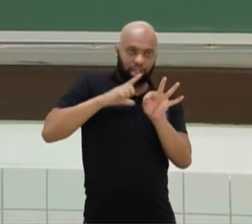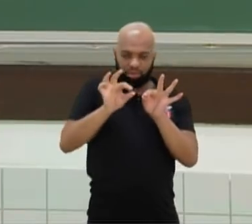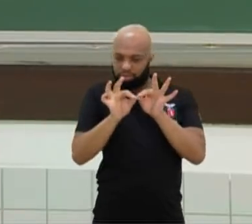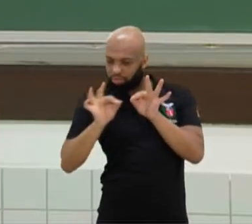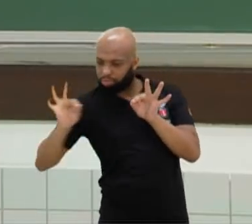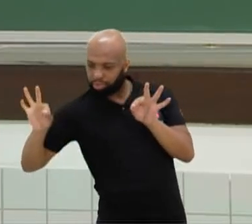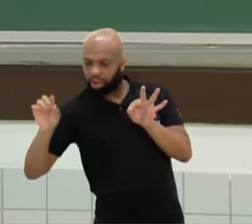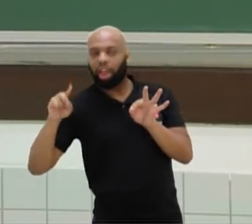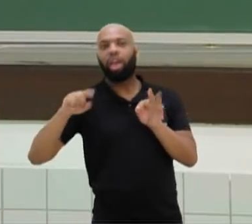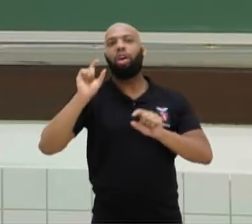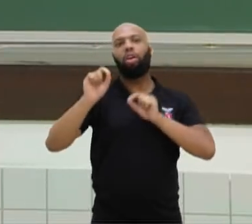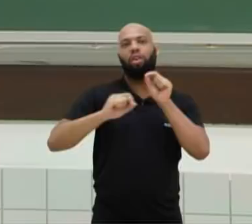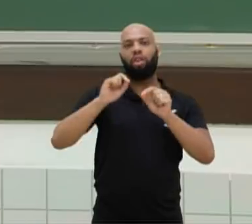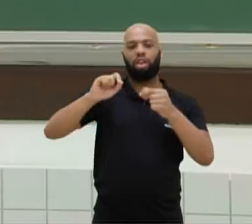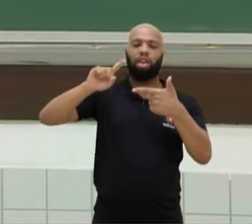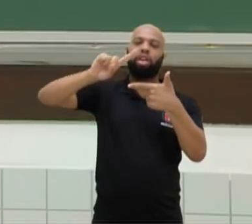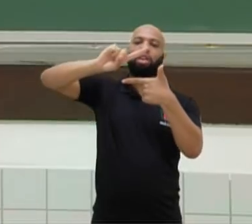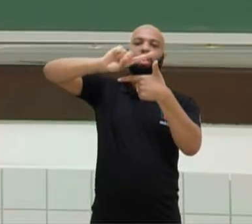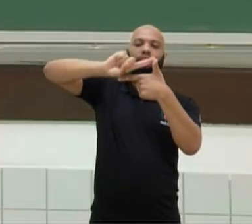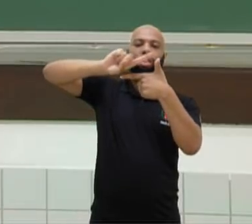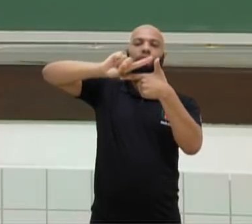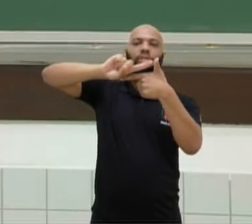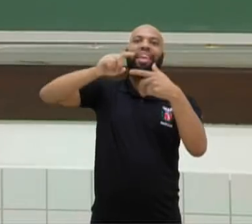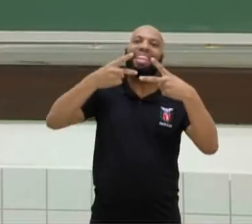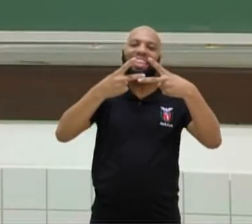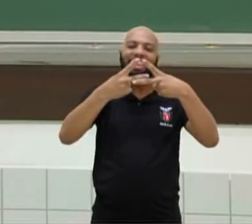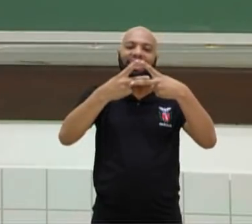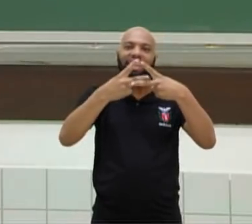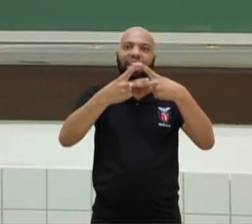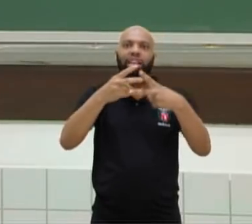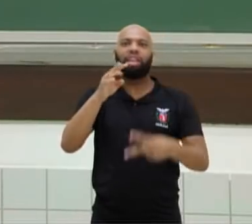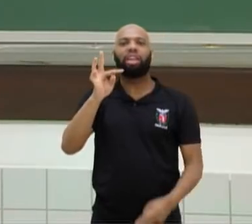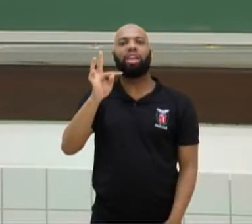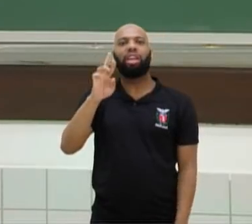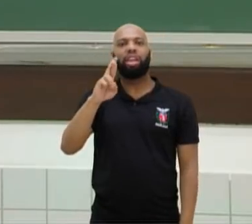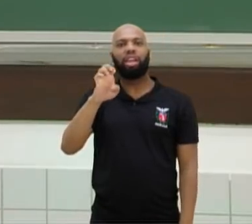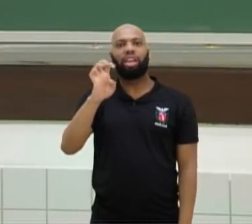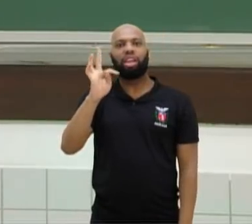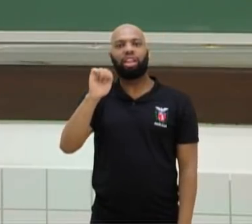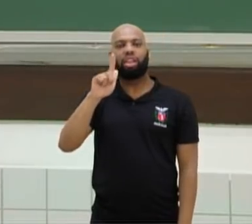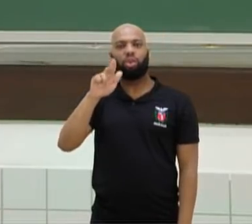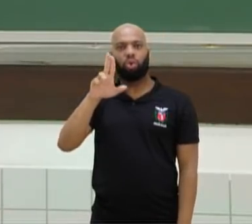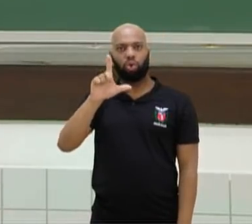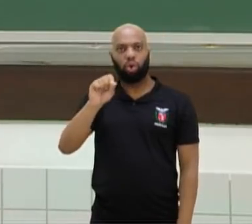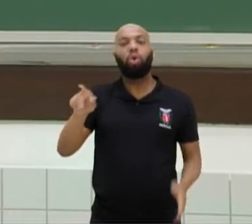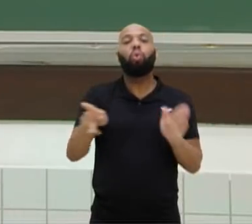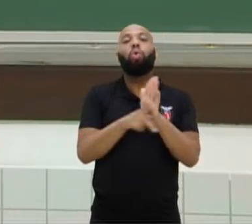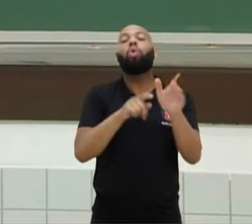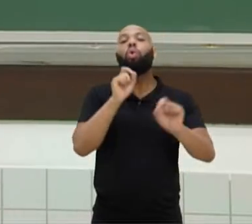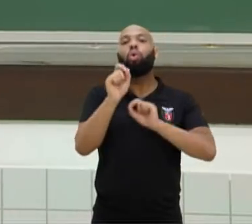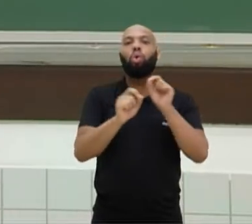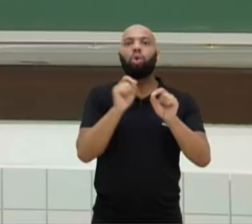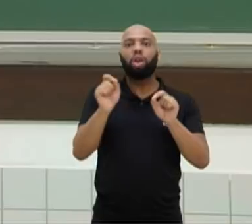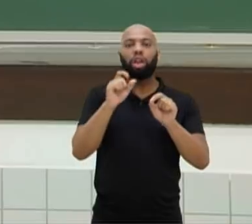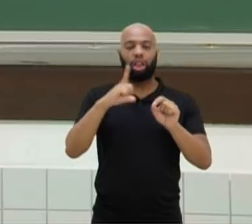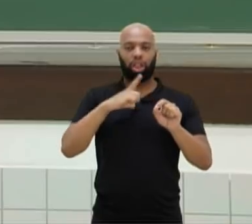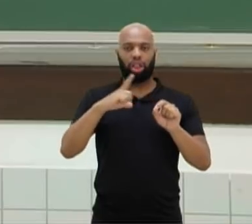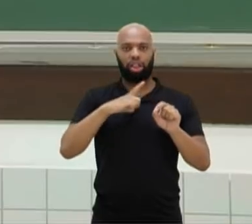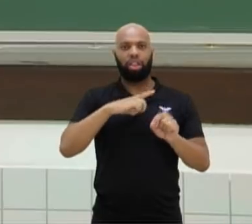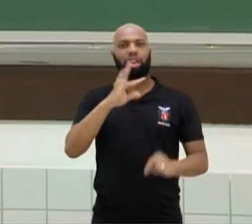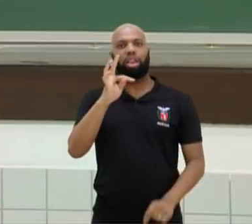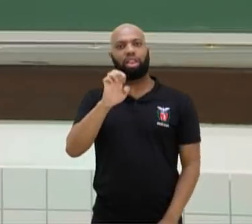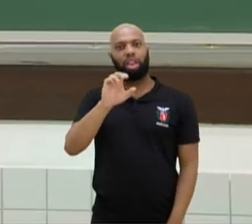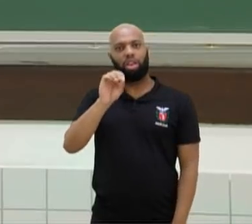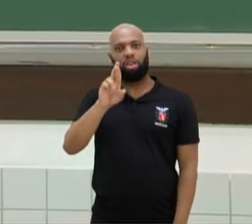retângulo. E daí que nasce a fórmula da circunferência, a partir do teorema de Pitágoras. Falando muito rápido hoje,